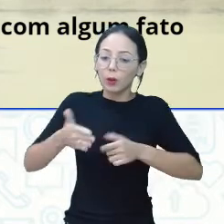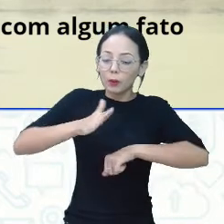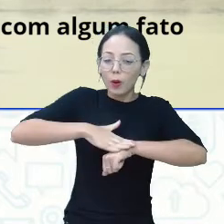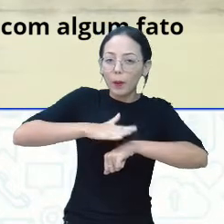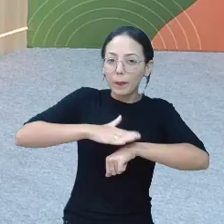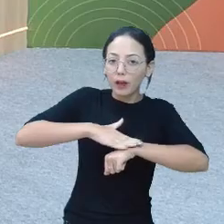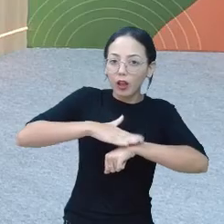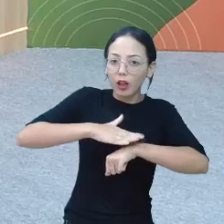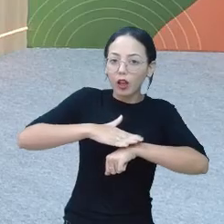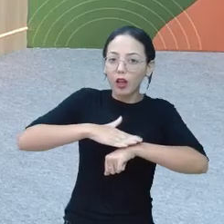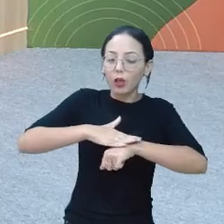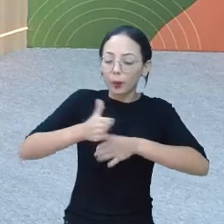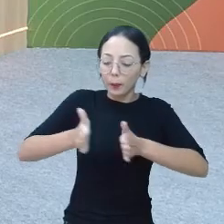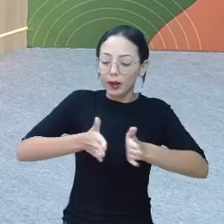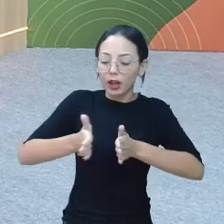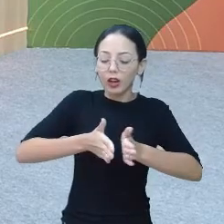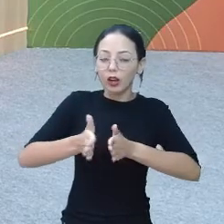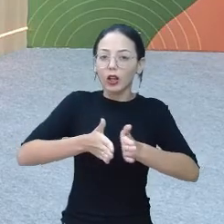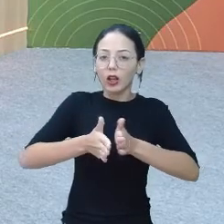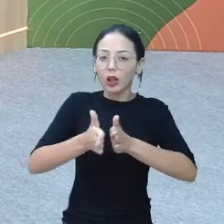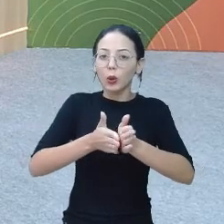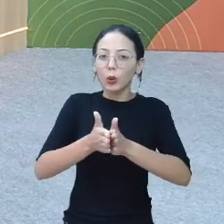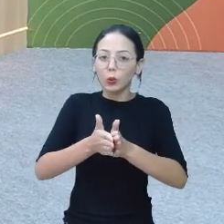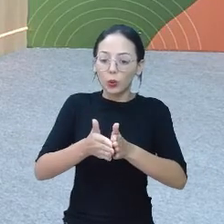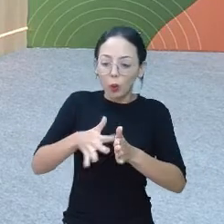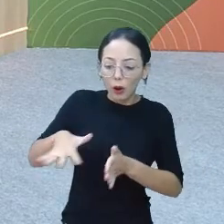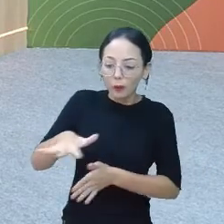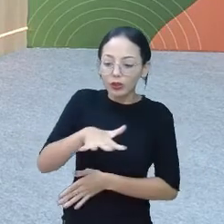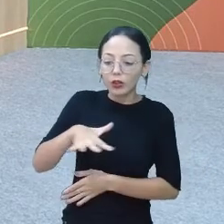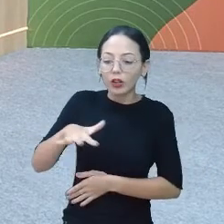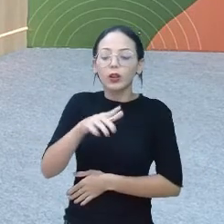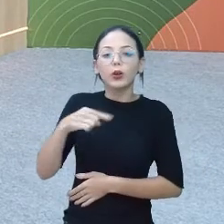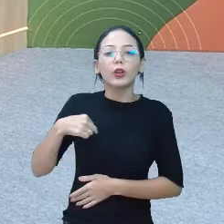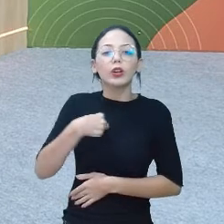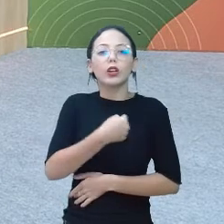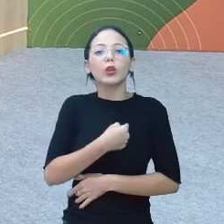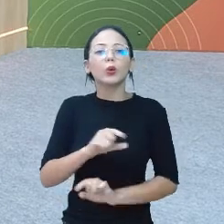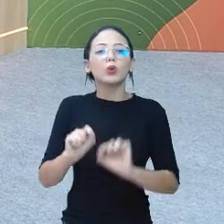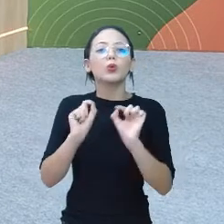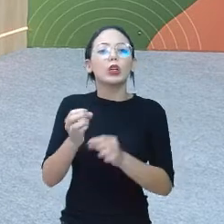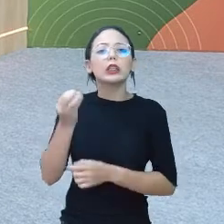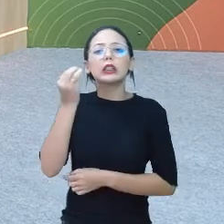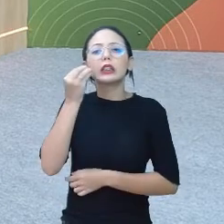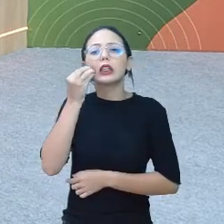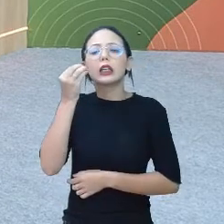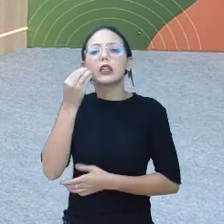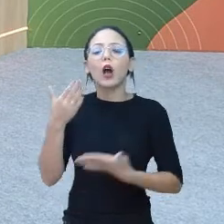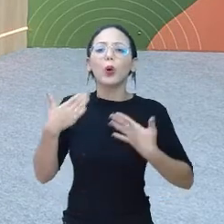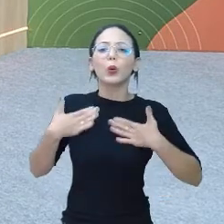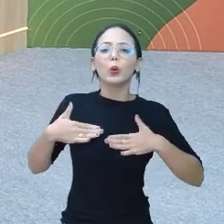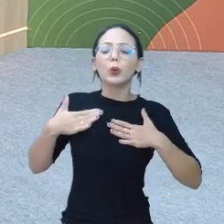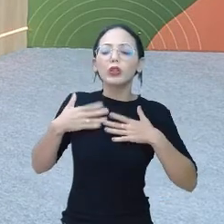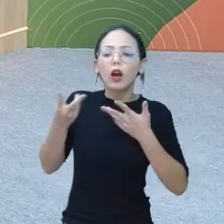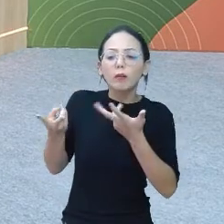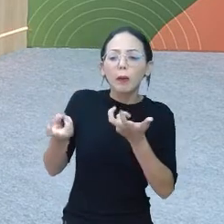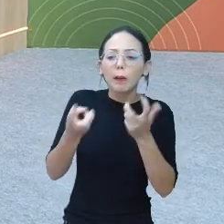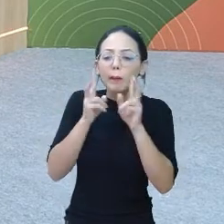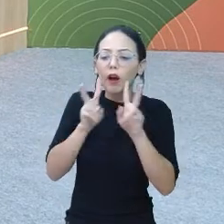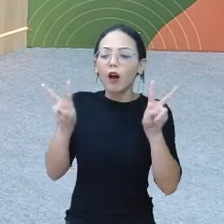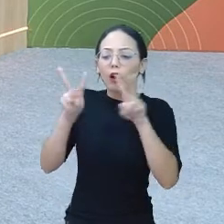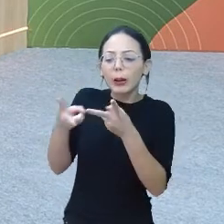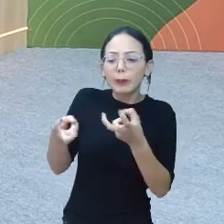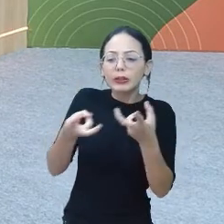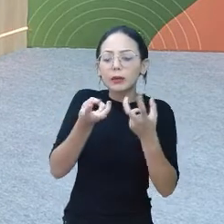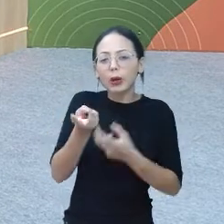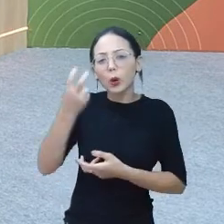momento, nesse período do regionalista, em que a gente vai tentar olhar com mais cuidado para a nossa cultura, né?